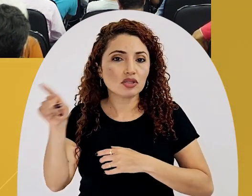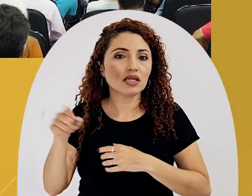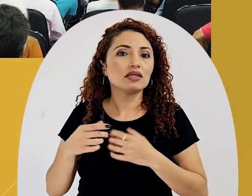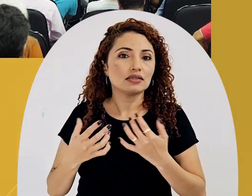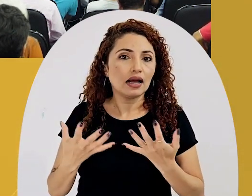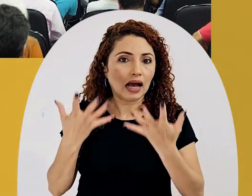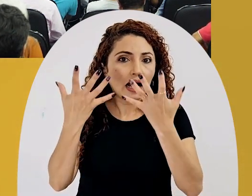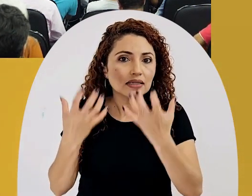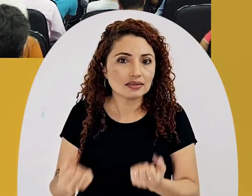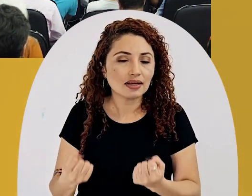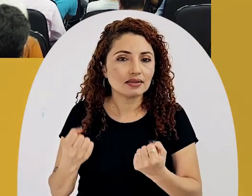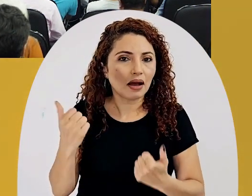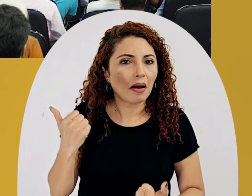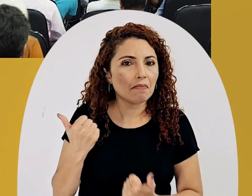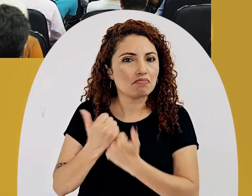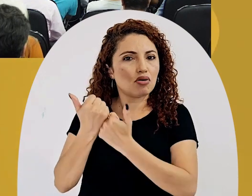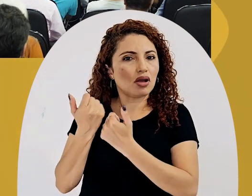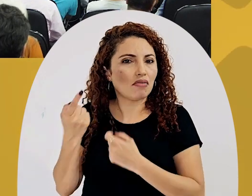né?